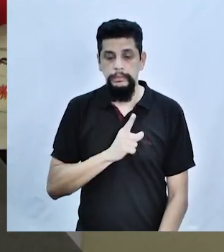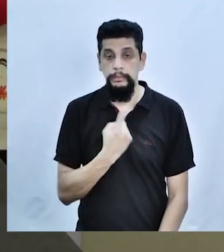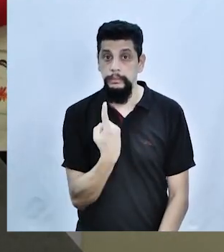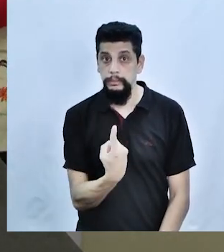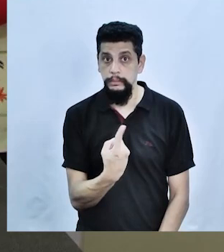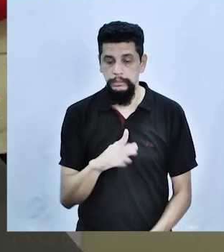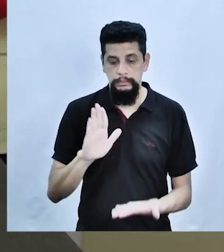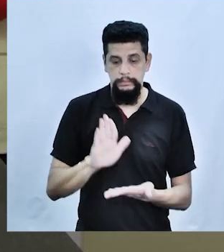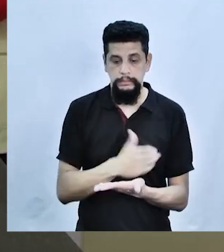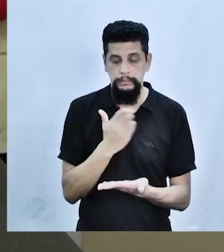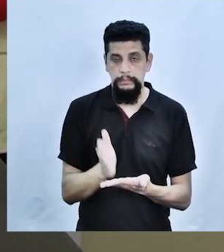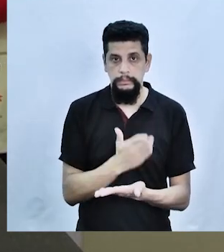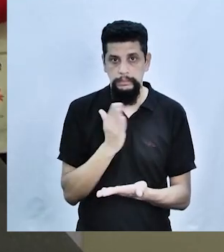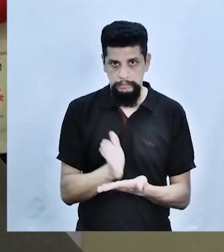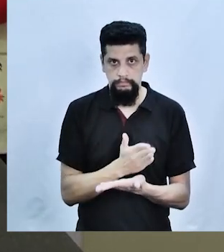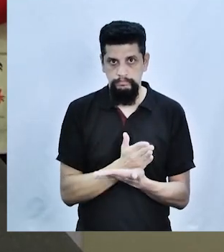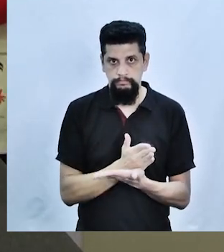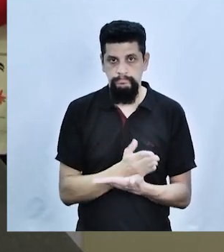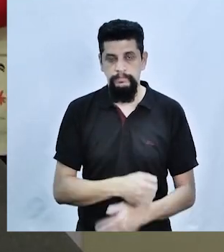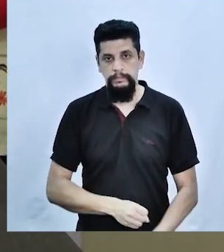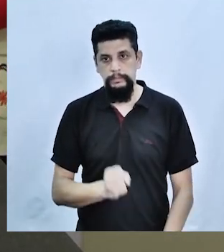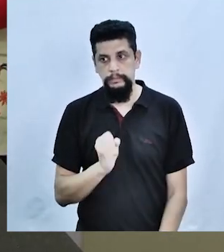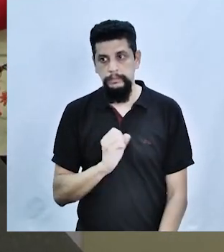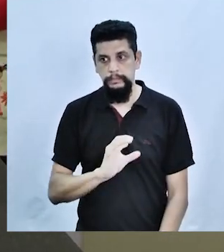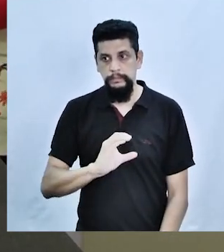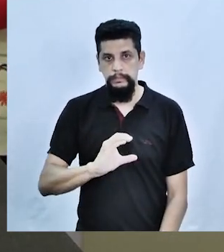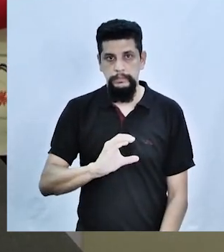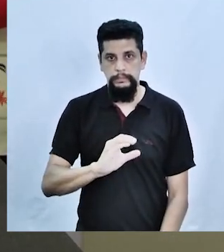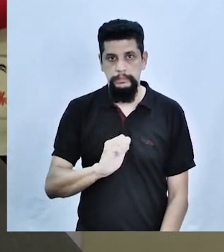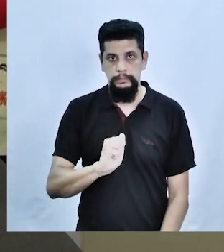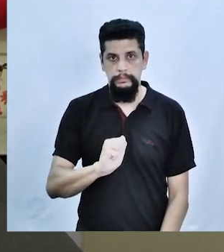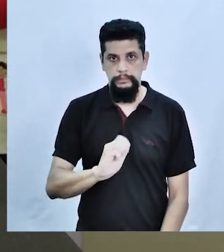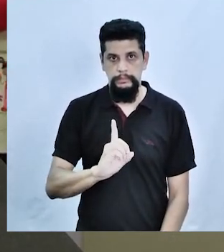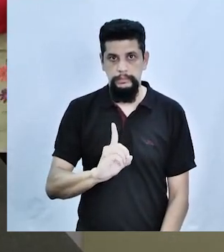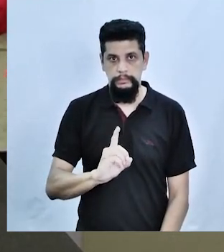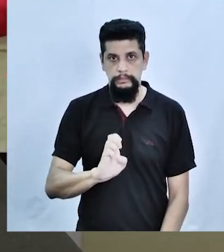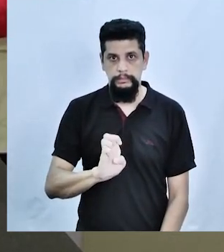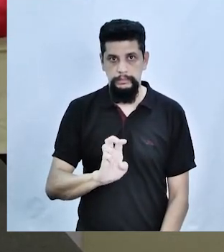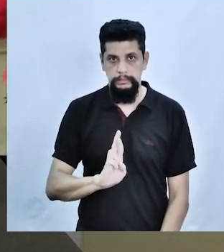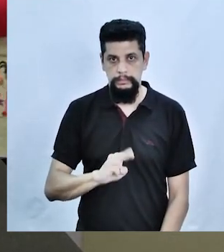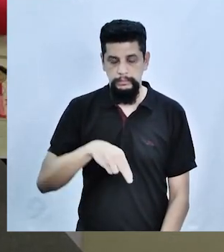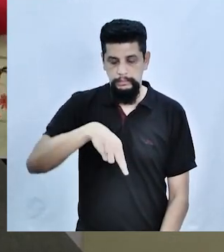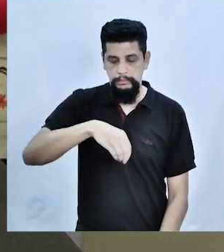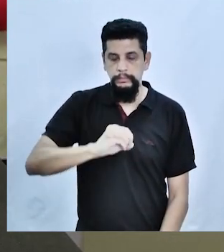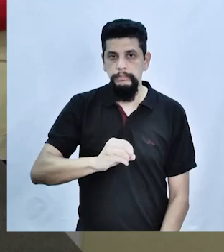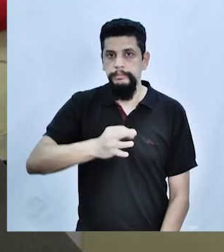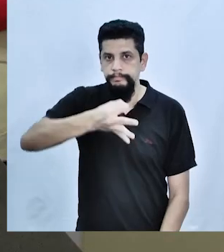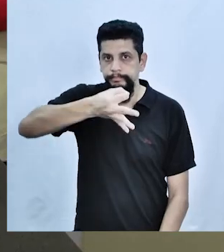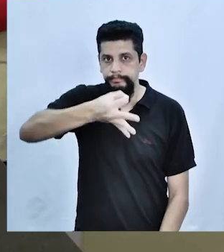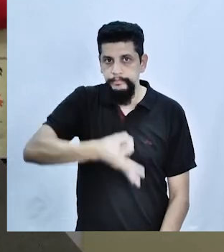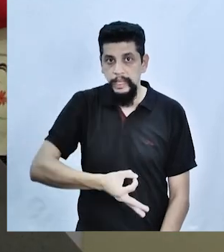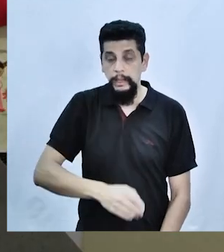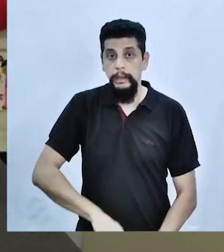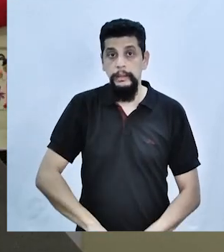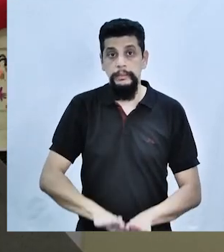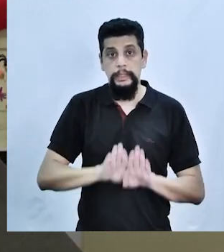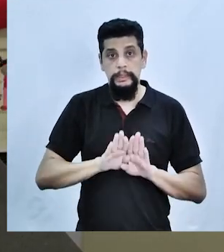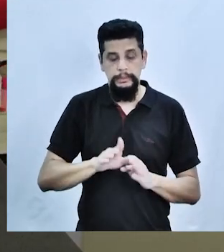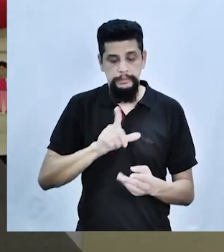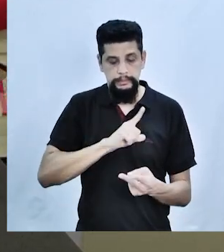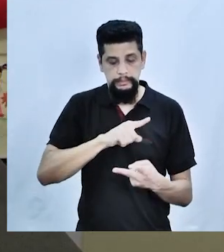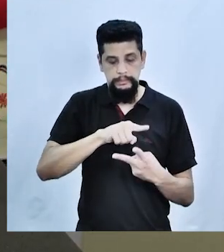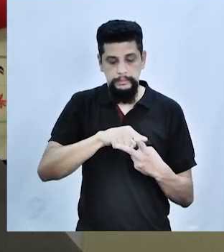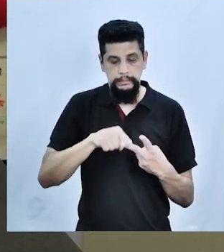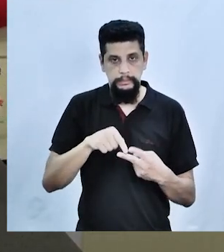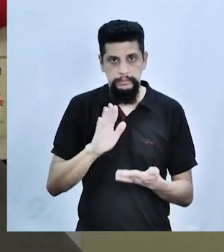um. Isso mesmo. Se nós tirarmos um caderno daqui, nós falamos caderno. Daí estava certo, né? Daí estava certo. Como nós